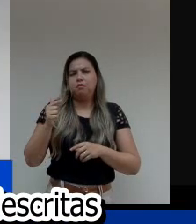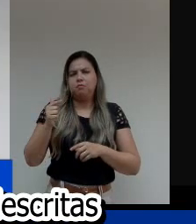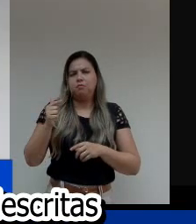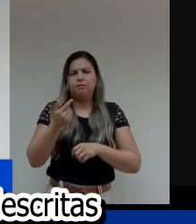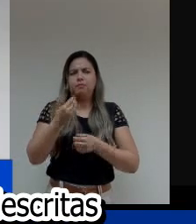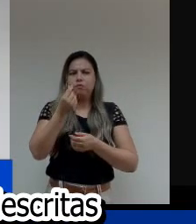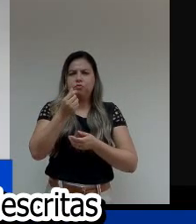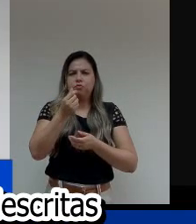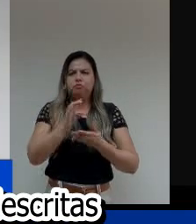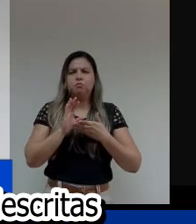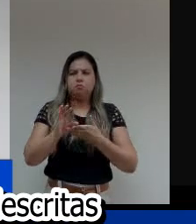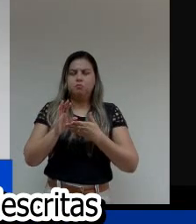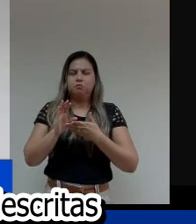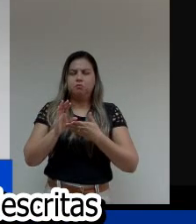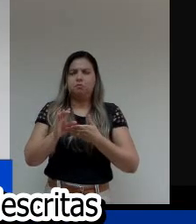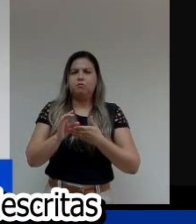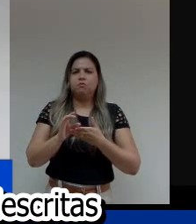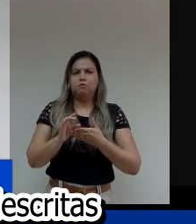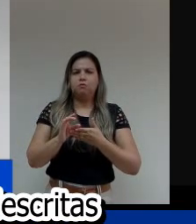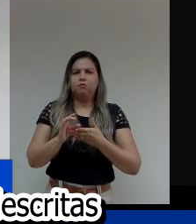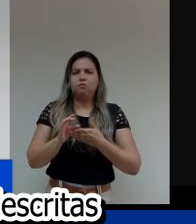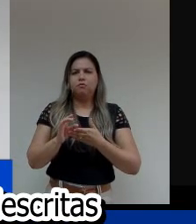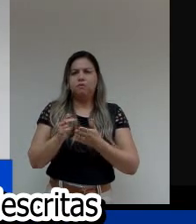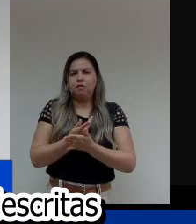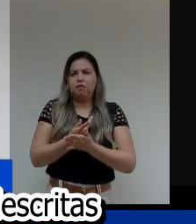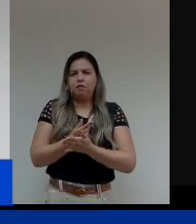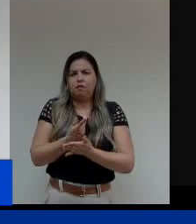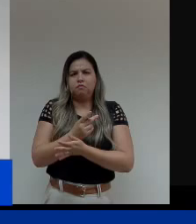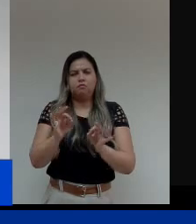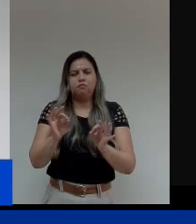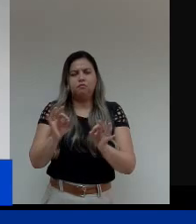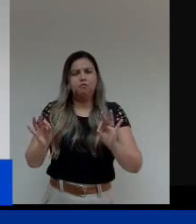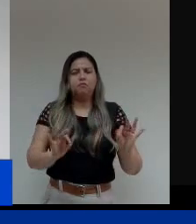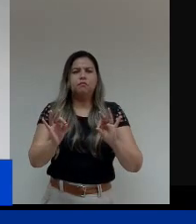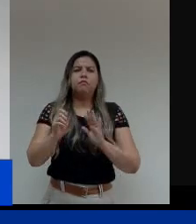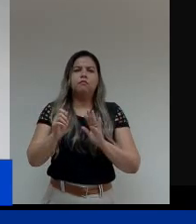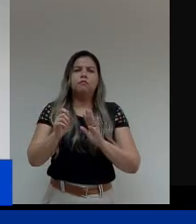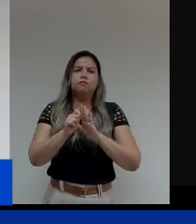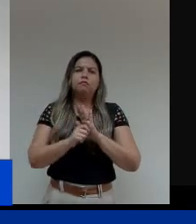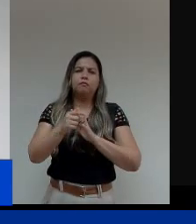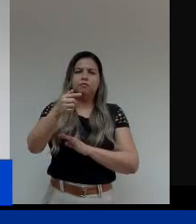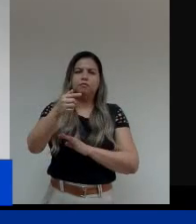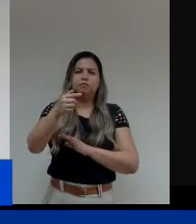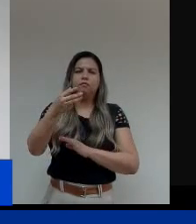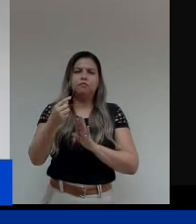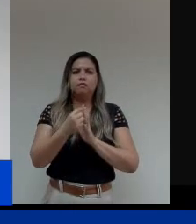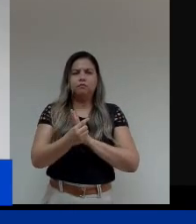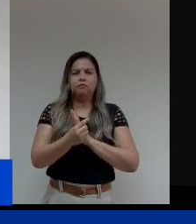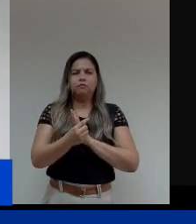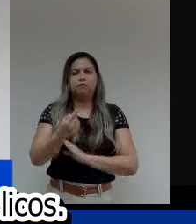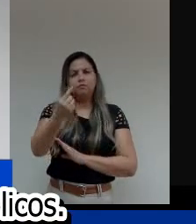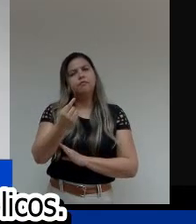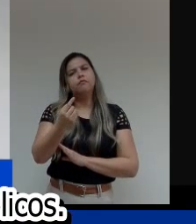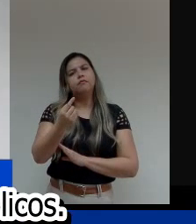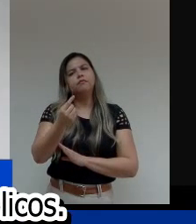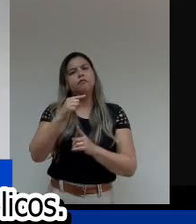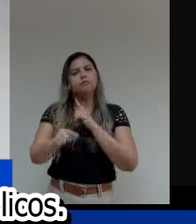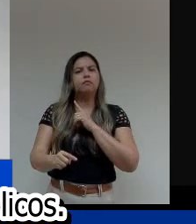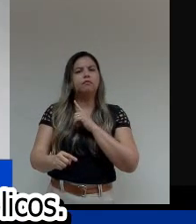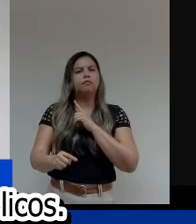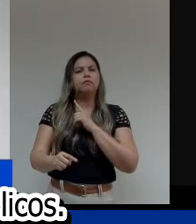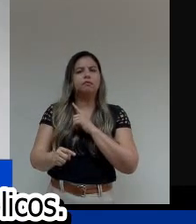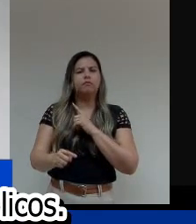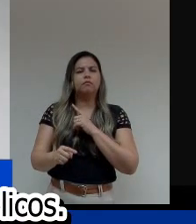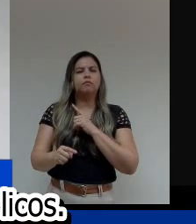O recorrente imputou ao recorrido as condutas descritas no artigo 73, incisos 1, que é a proibição de cessão